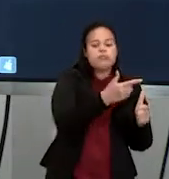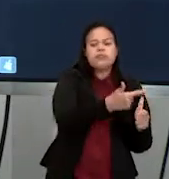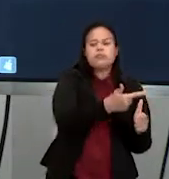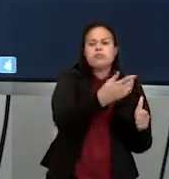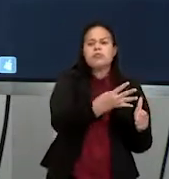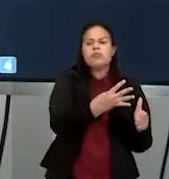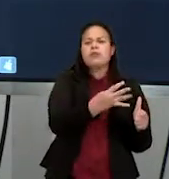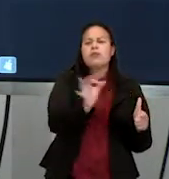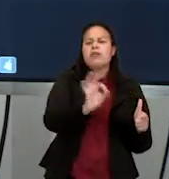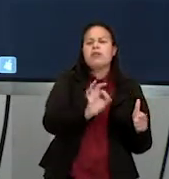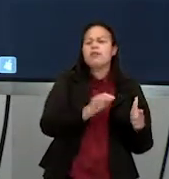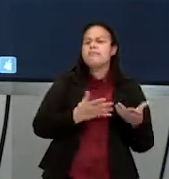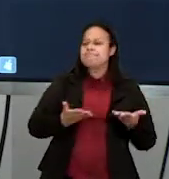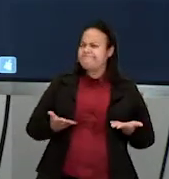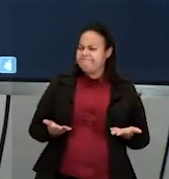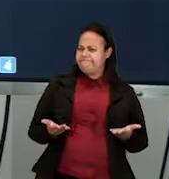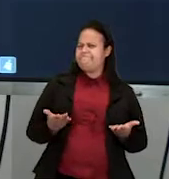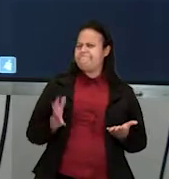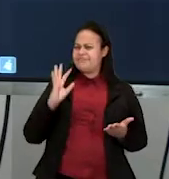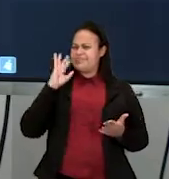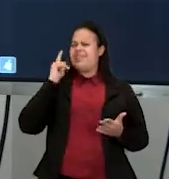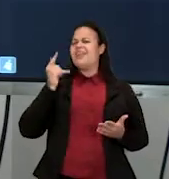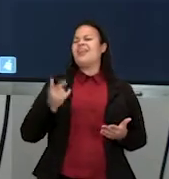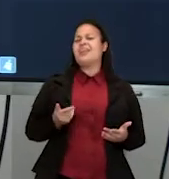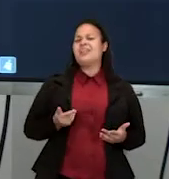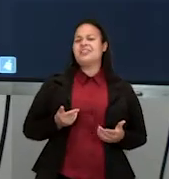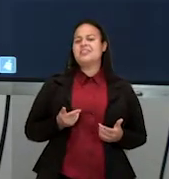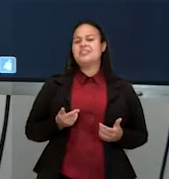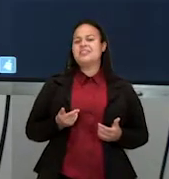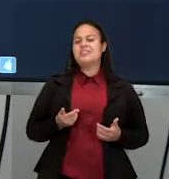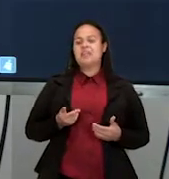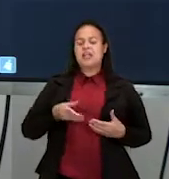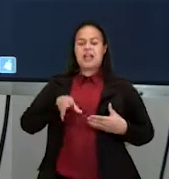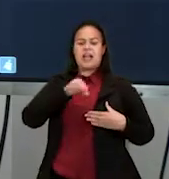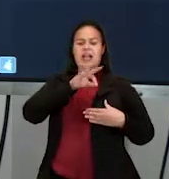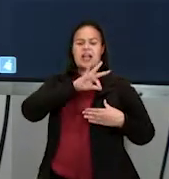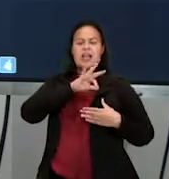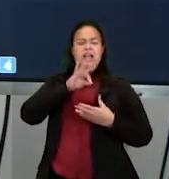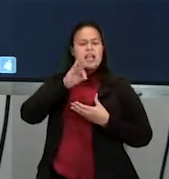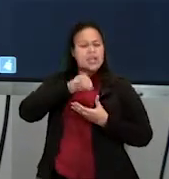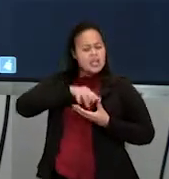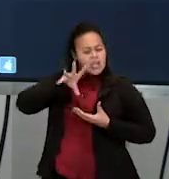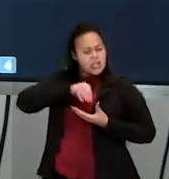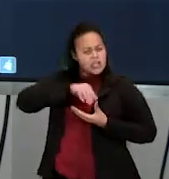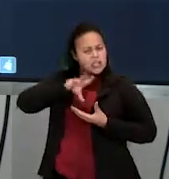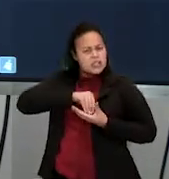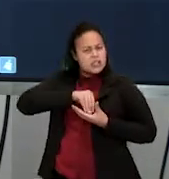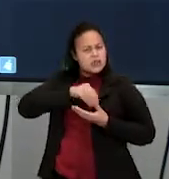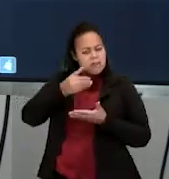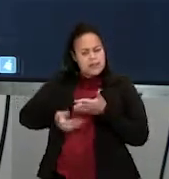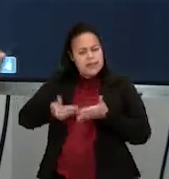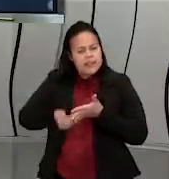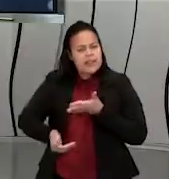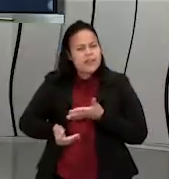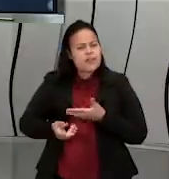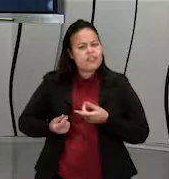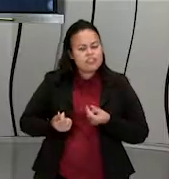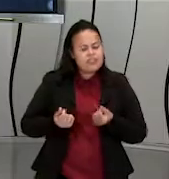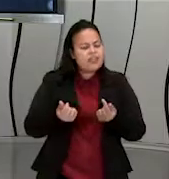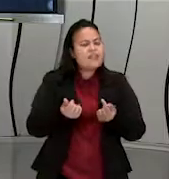E agora? Você acha que você está ganhando dinheiro, perdendo dinheiro? O que acontece com o valor